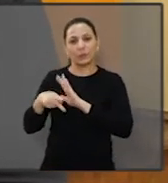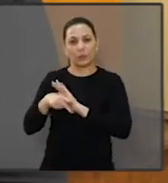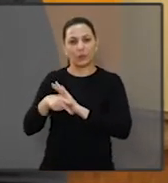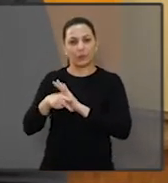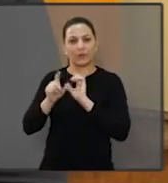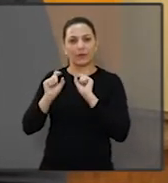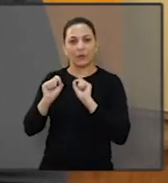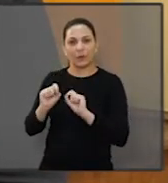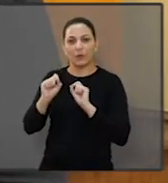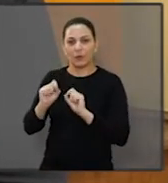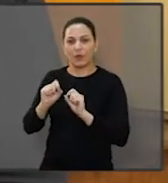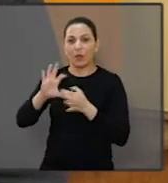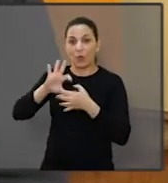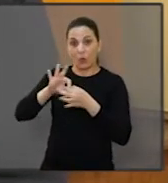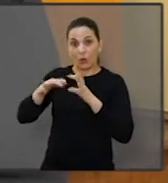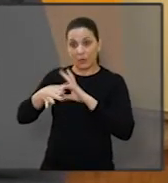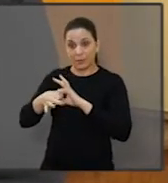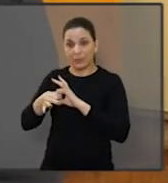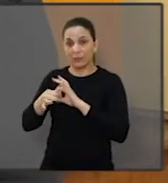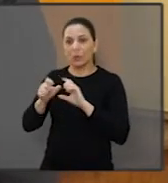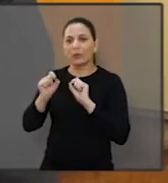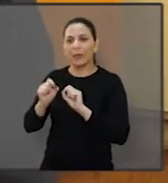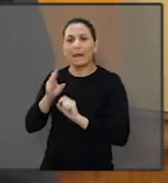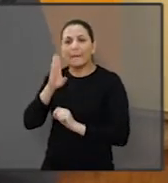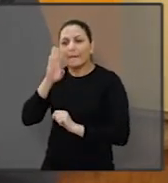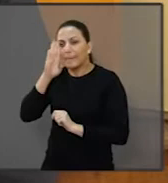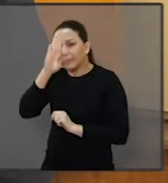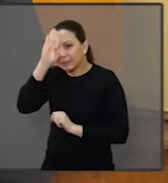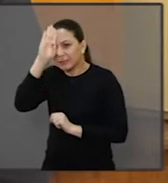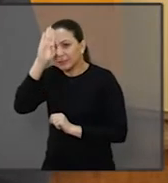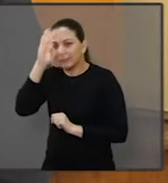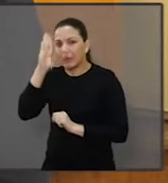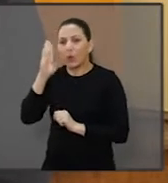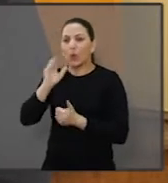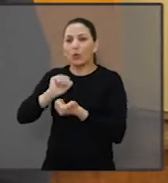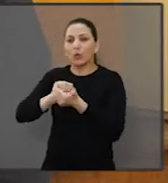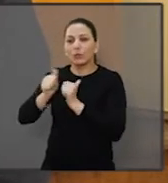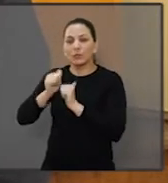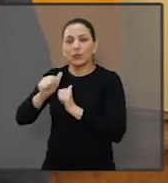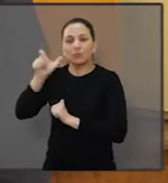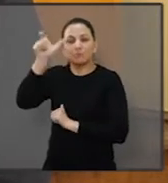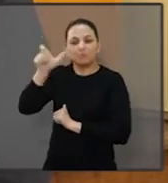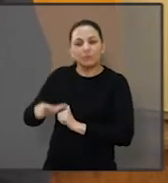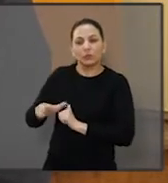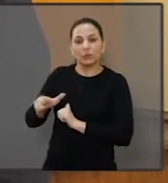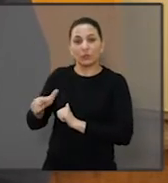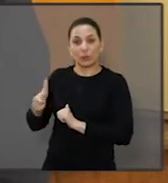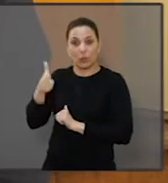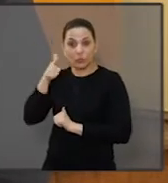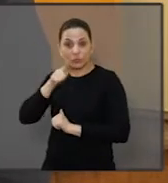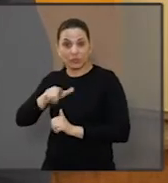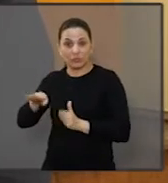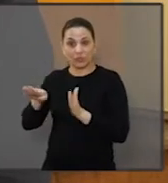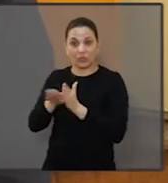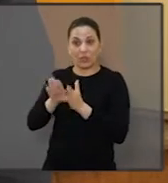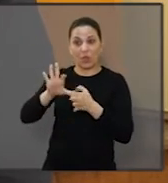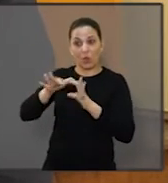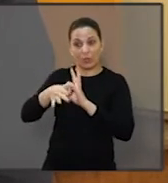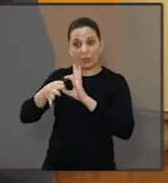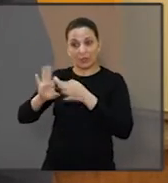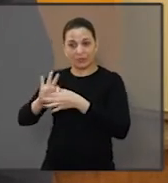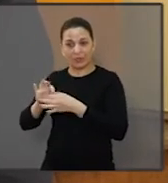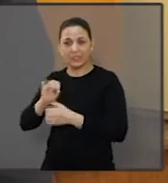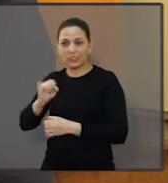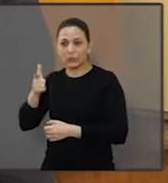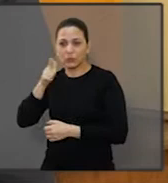Então, assim, as Olimpíadas é a nata da nata do esporte. Quem chegou numas Olimpíadas, por mais que ele